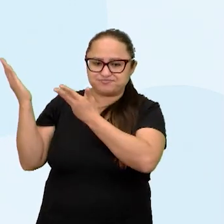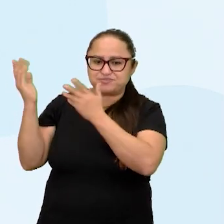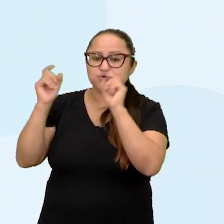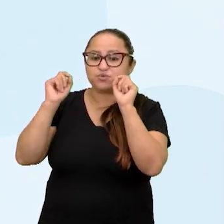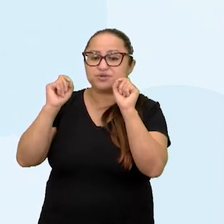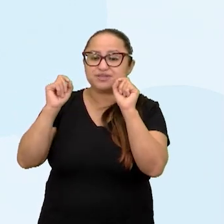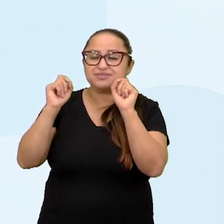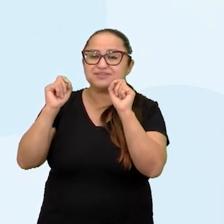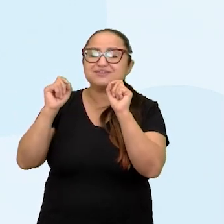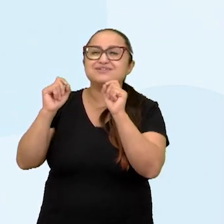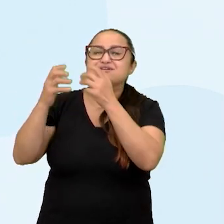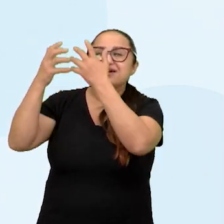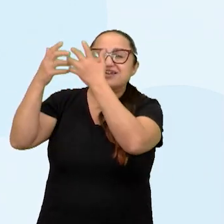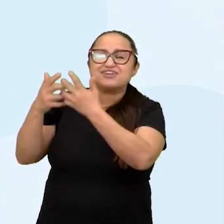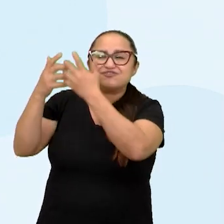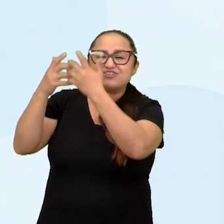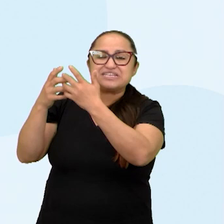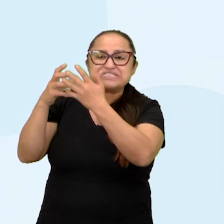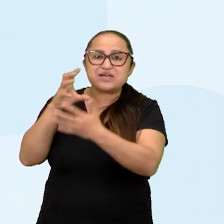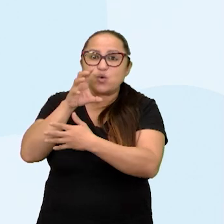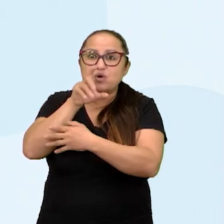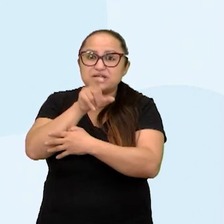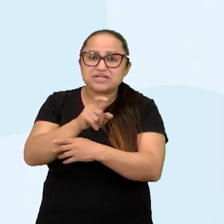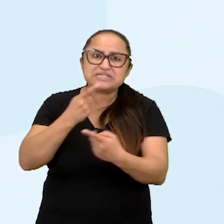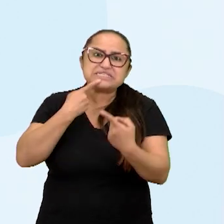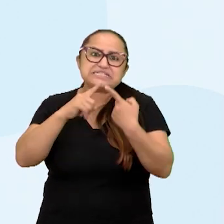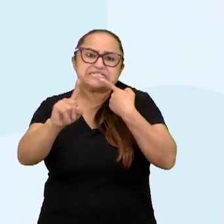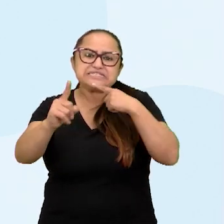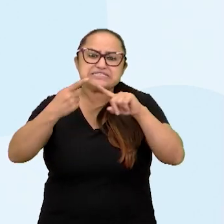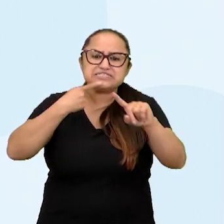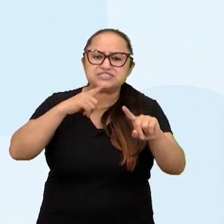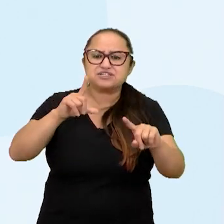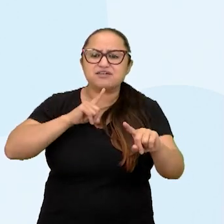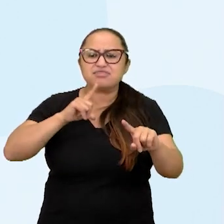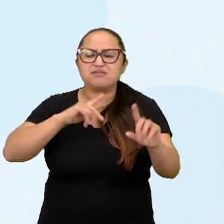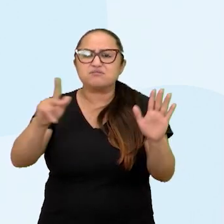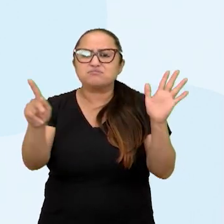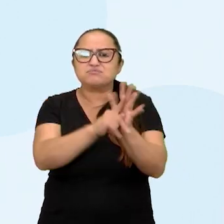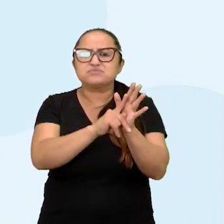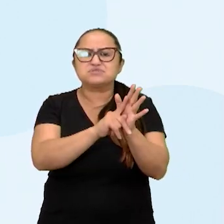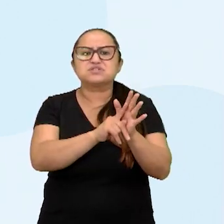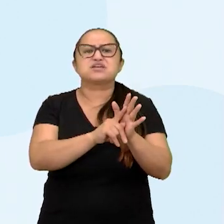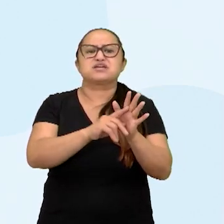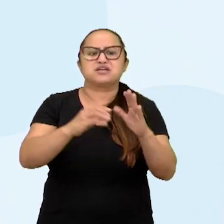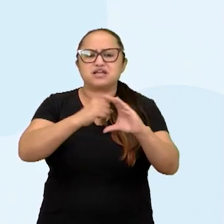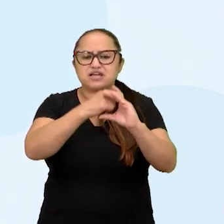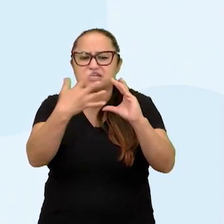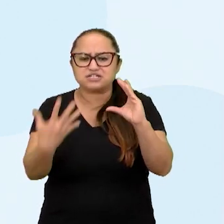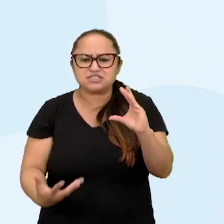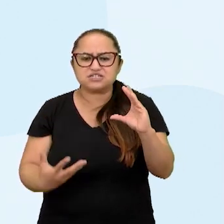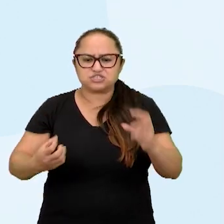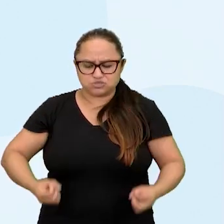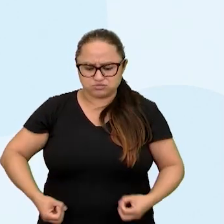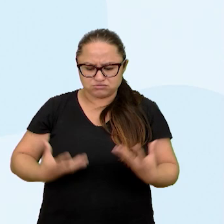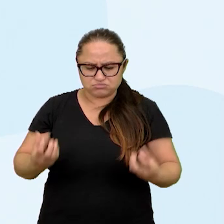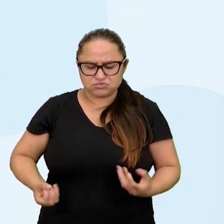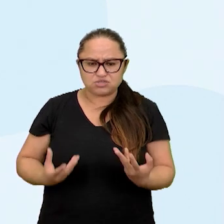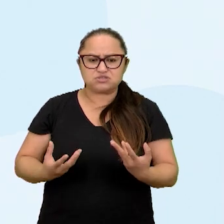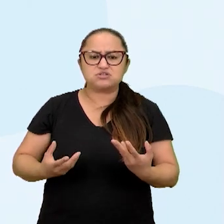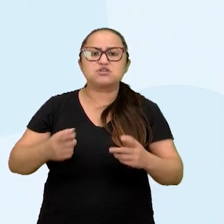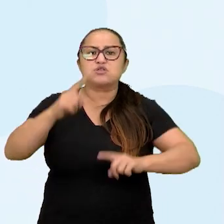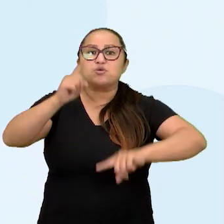que é estabelecer uma reflexão crítica sobre a apropriação de elementos para o consumo de massa